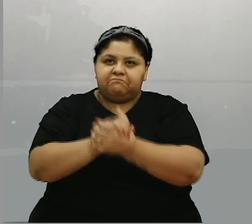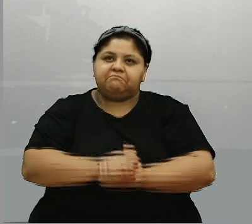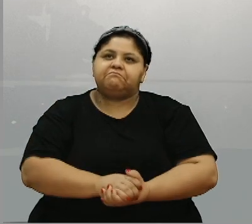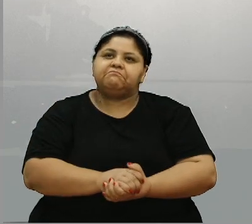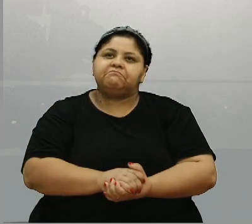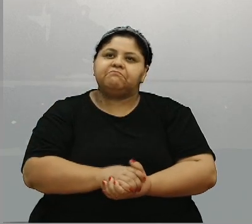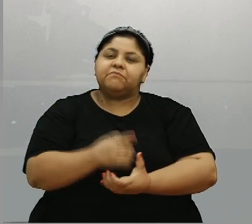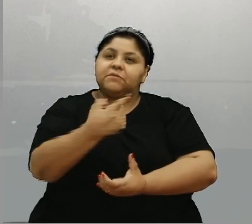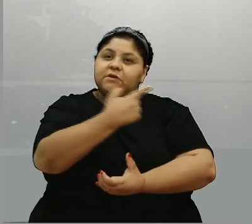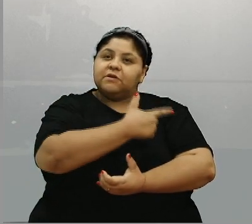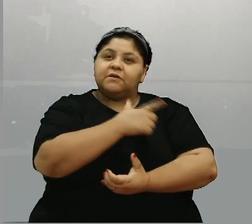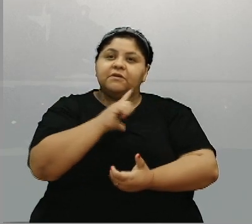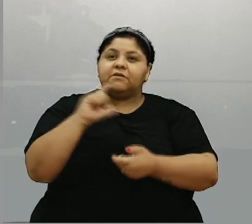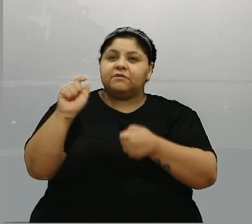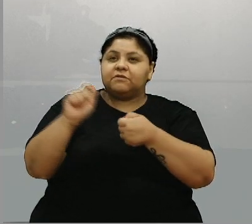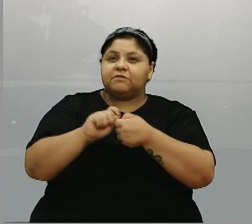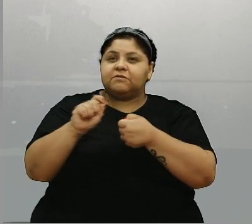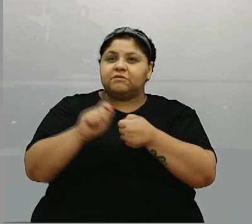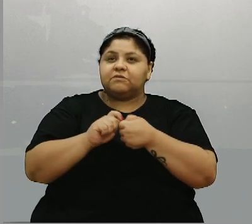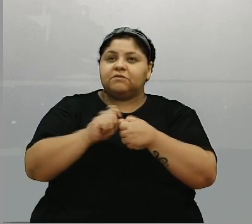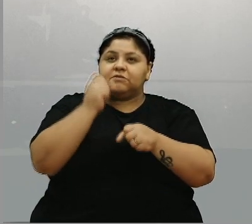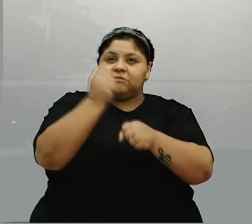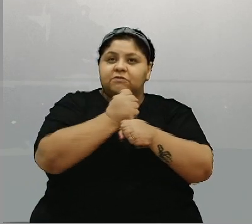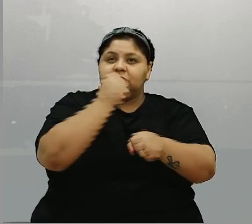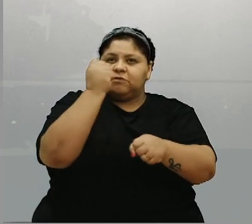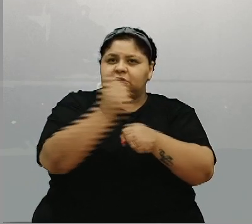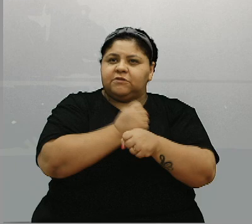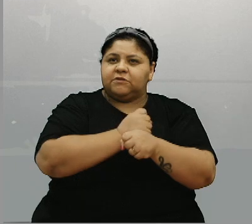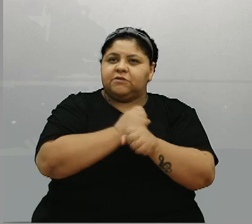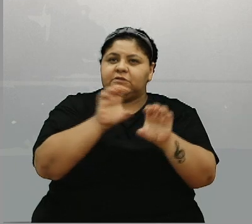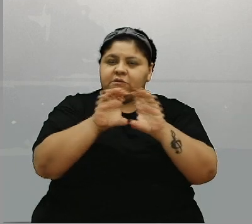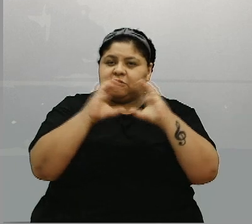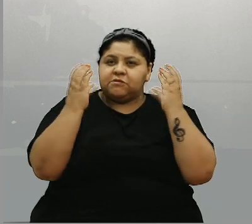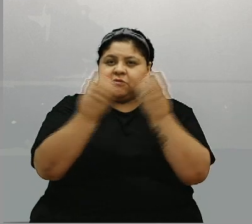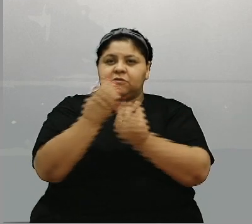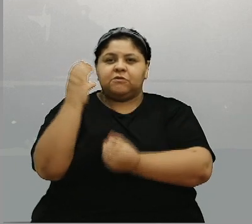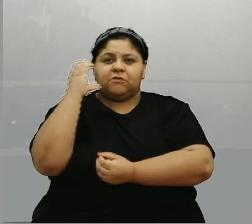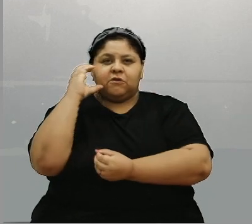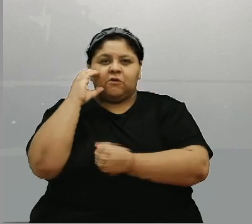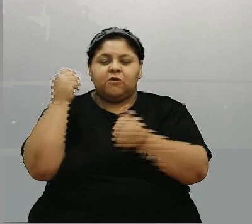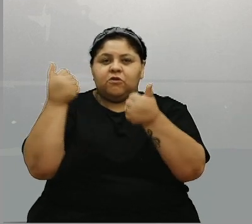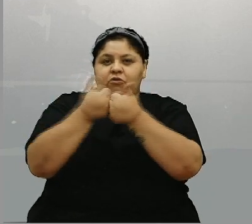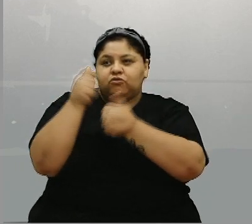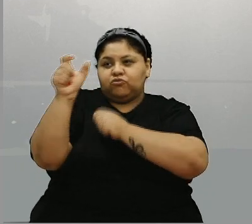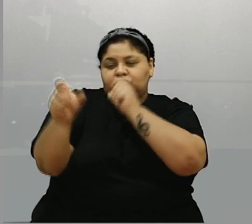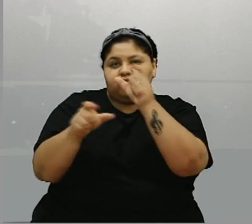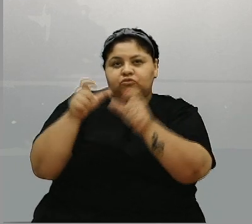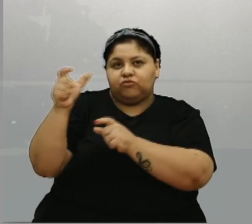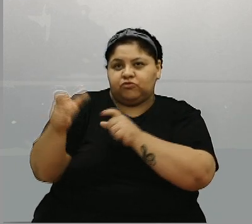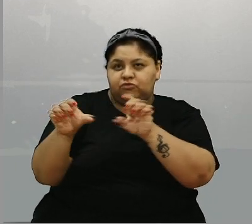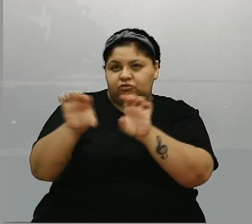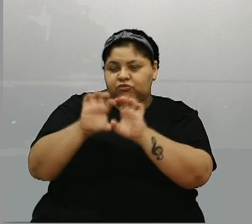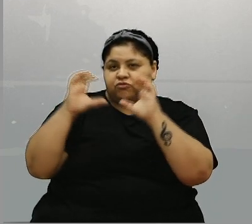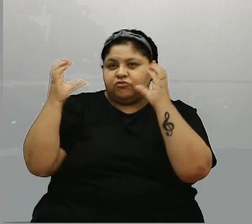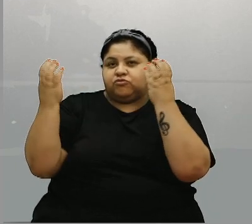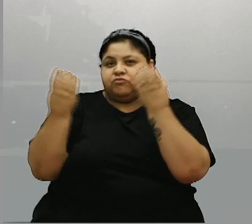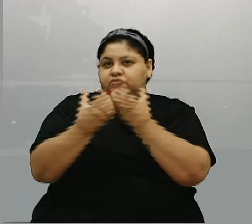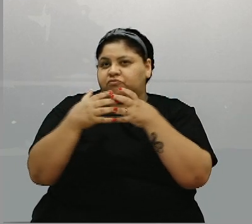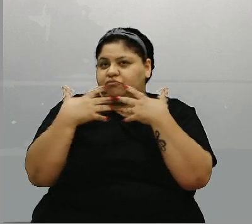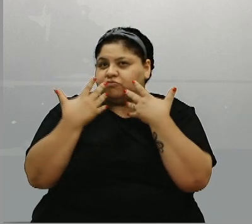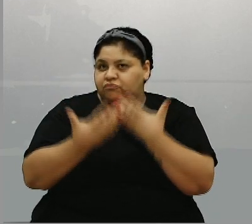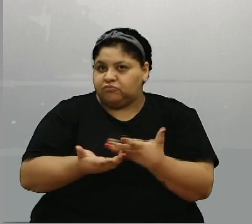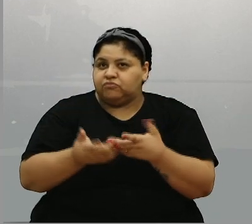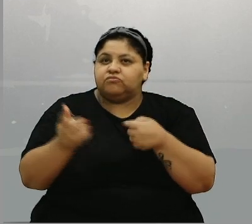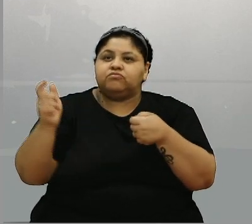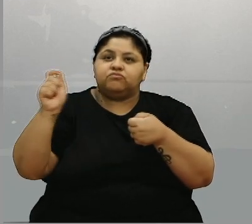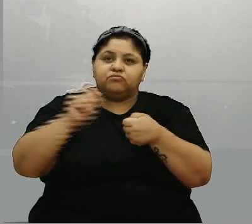E aí, então, eles estão fazendo a restauração desse capitel, a comunidade Ana Rec, juntamente com pessoas da comunidade, enfim,